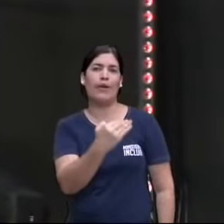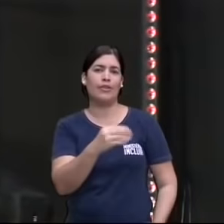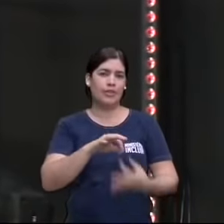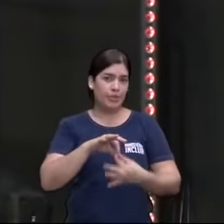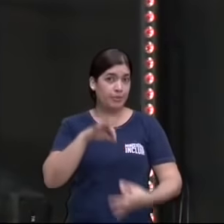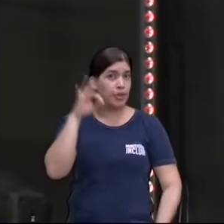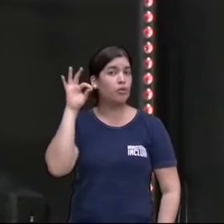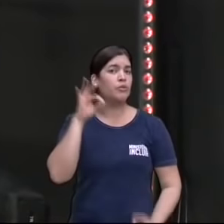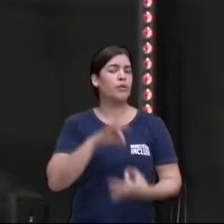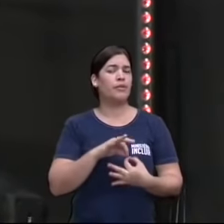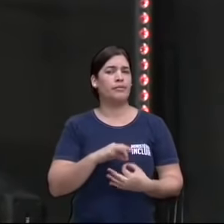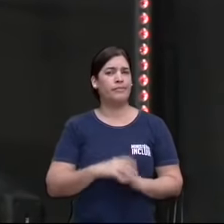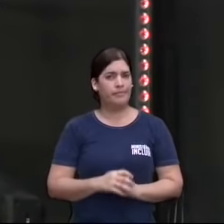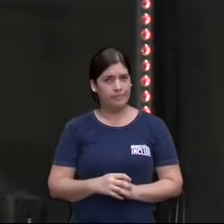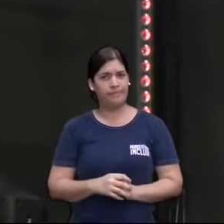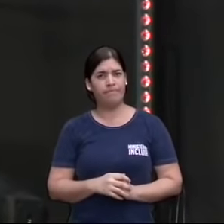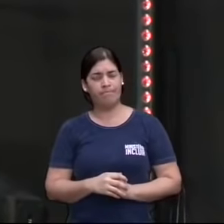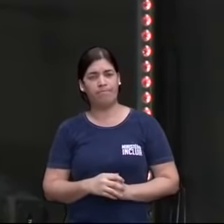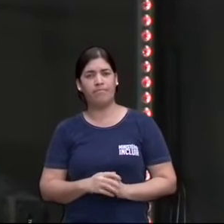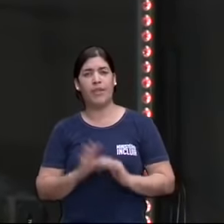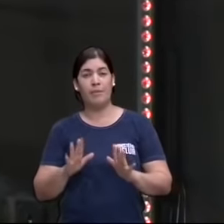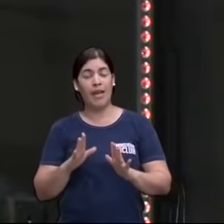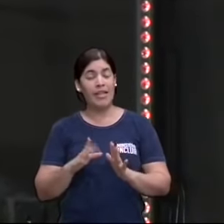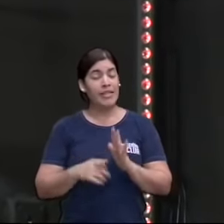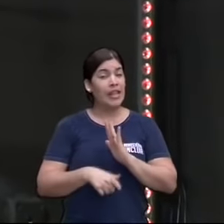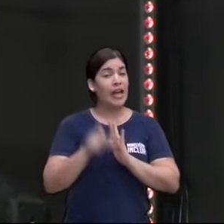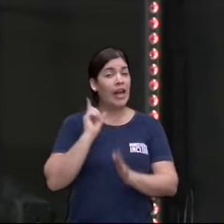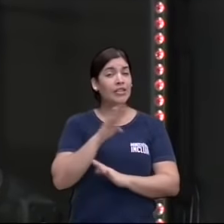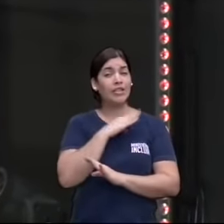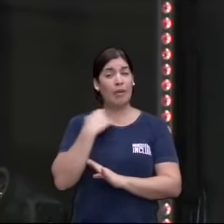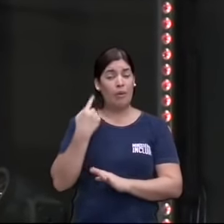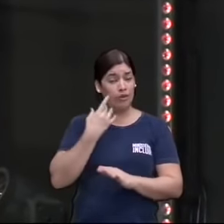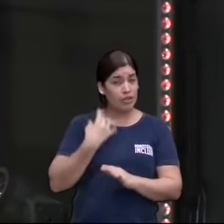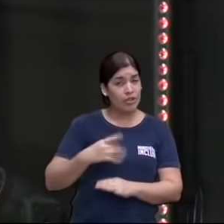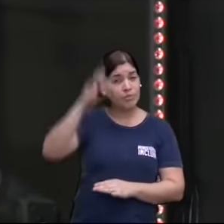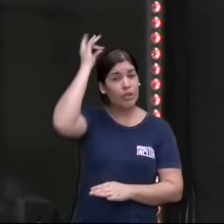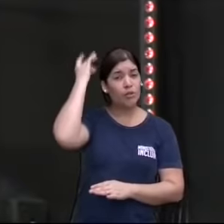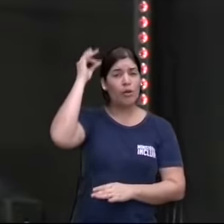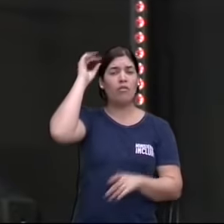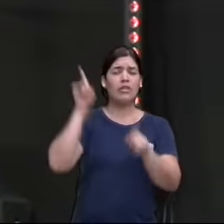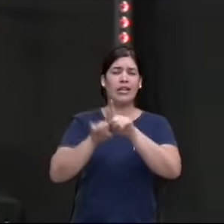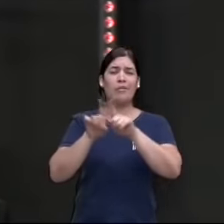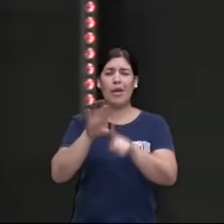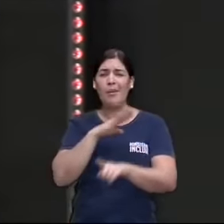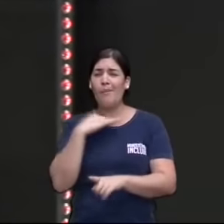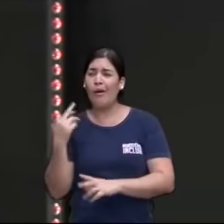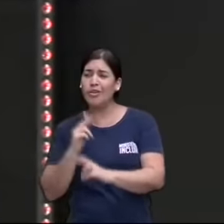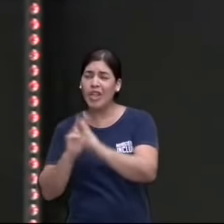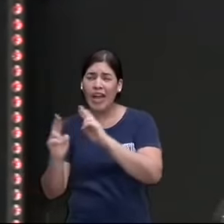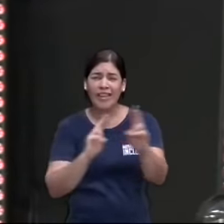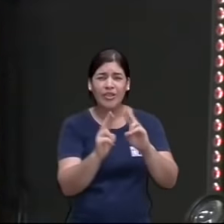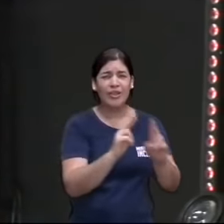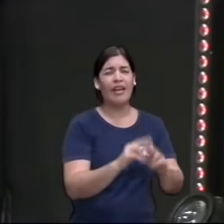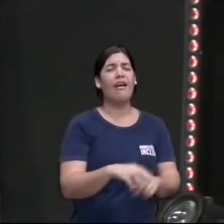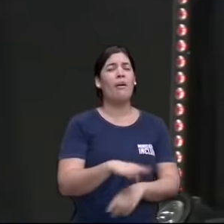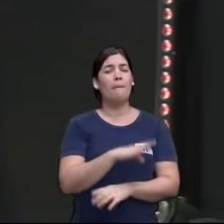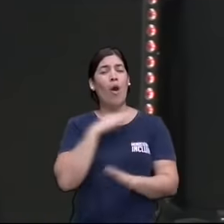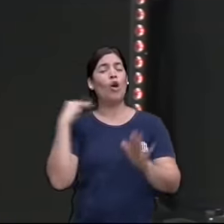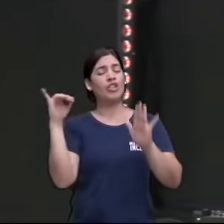espiritual. Mas antes da morte espiritual, mortes relacionais, mortes de